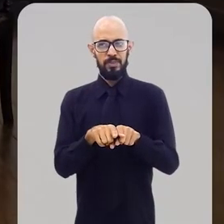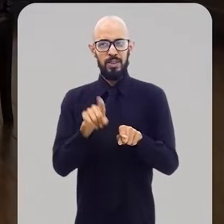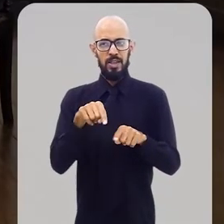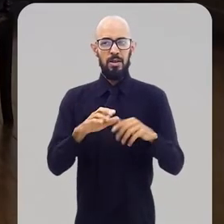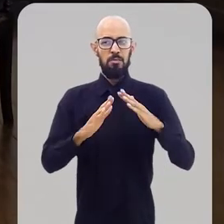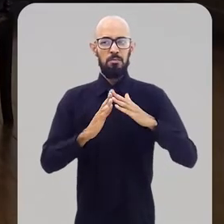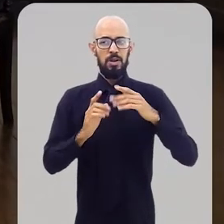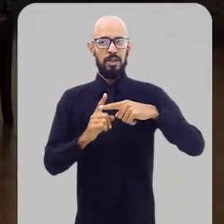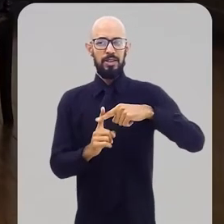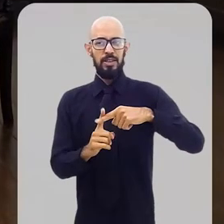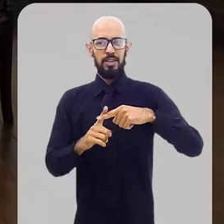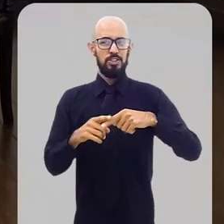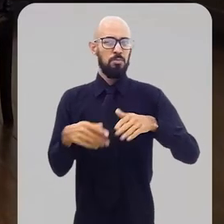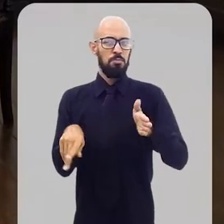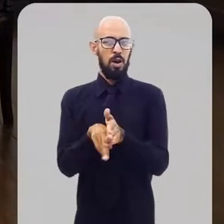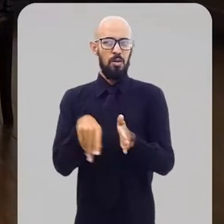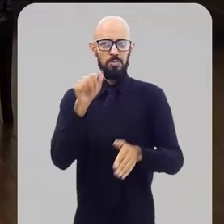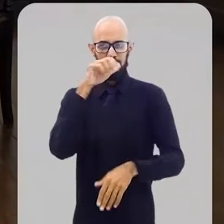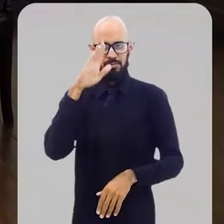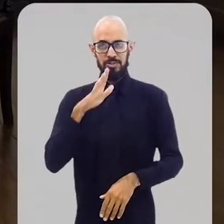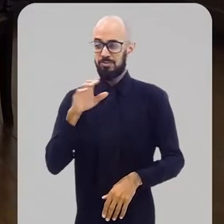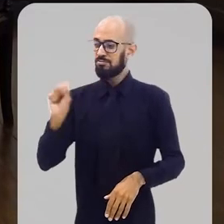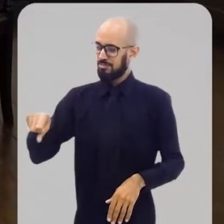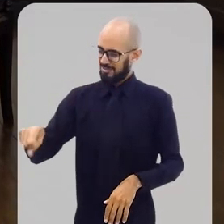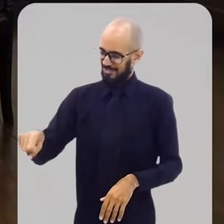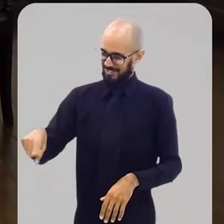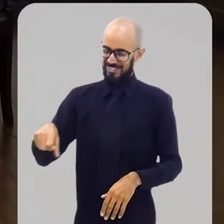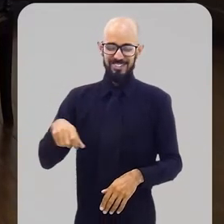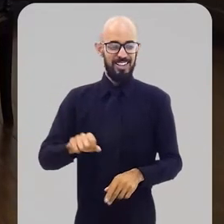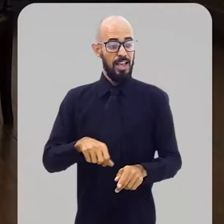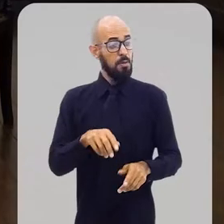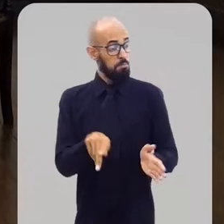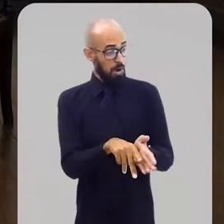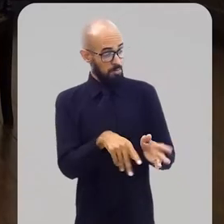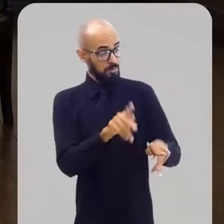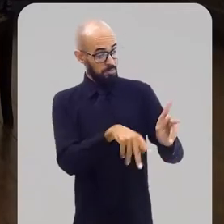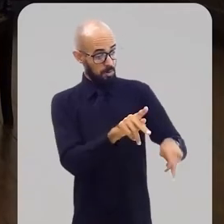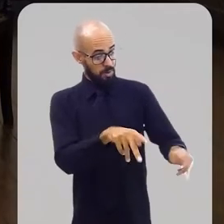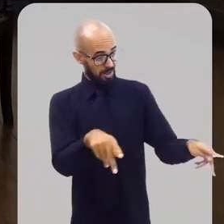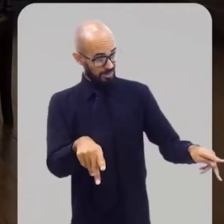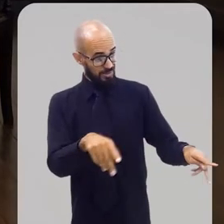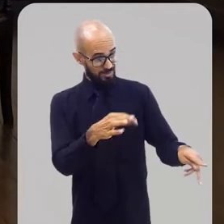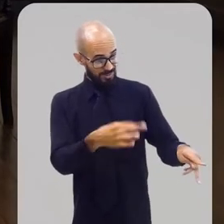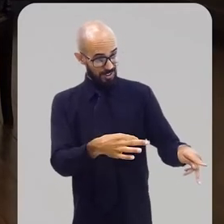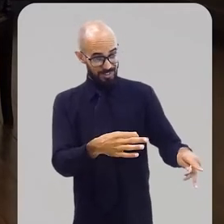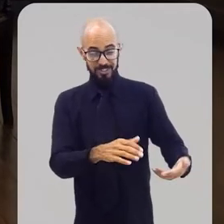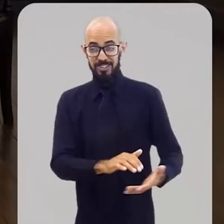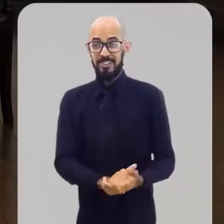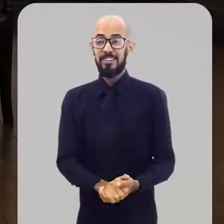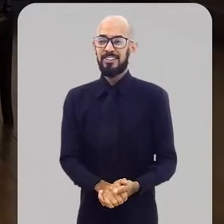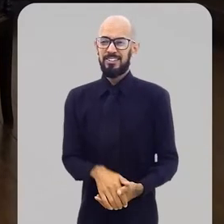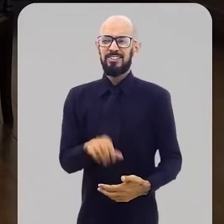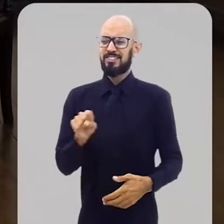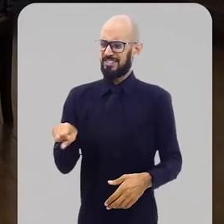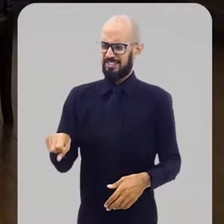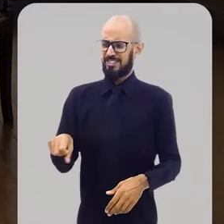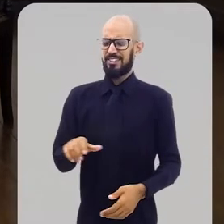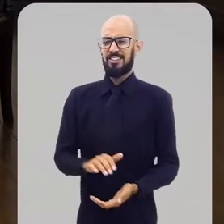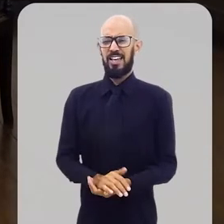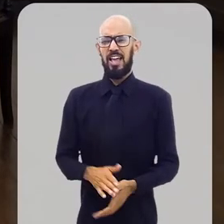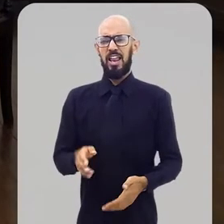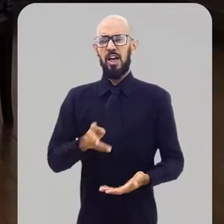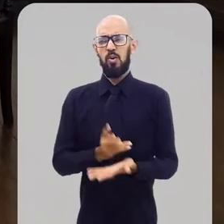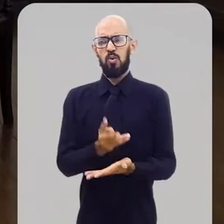sagge igreja ela já era do Brasil que os outros já é do Povo quase aí olhando continua com a com